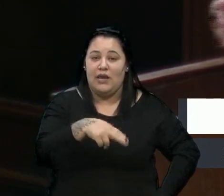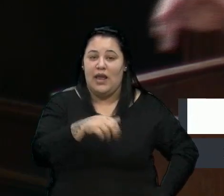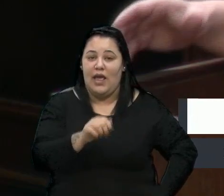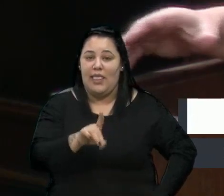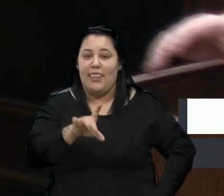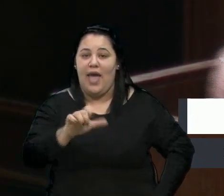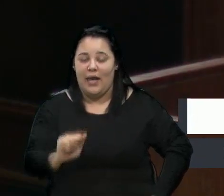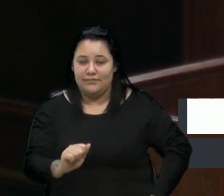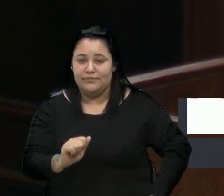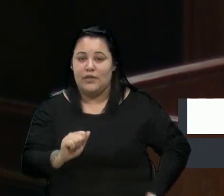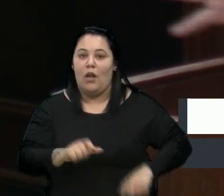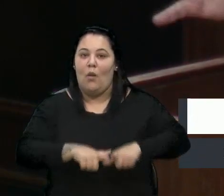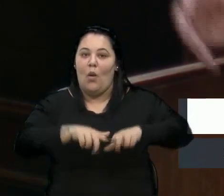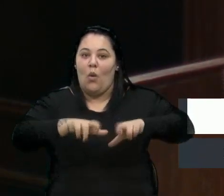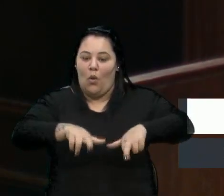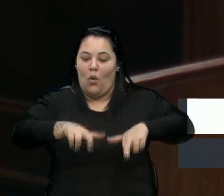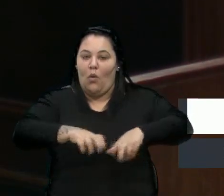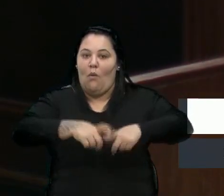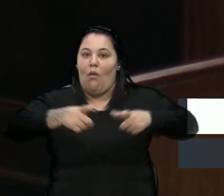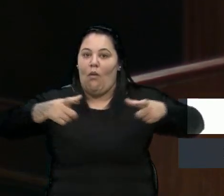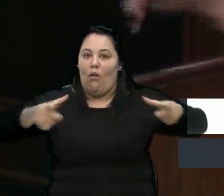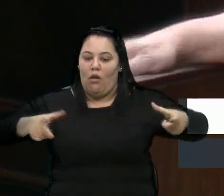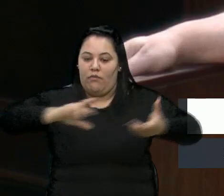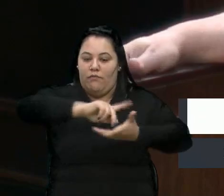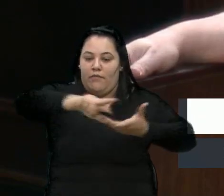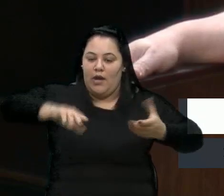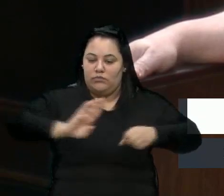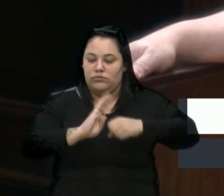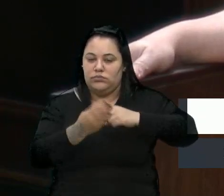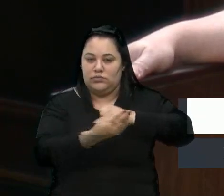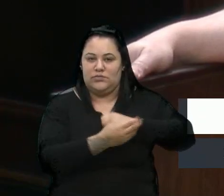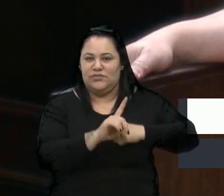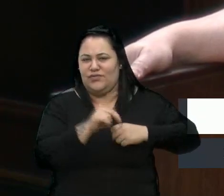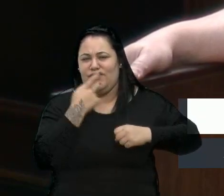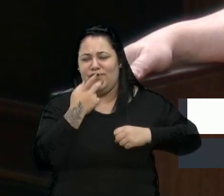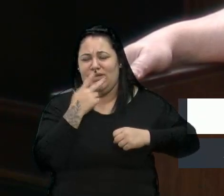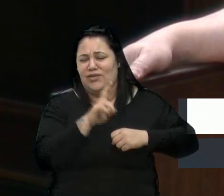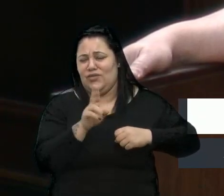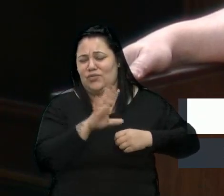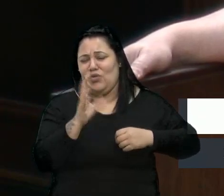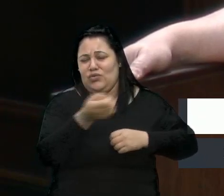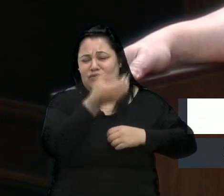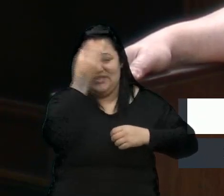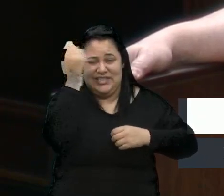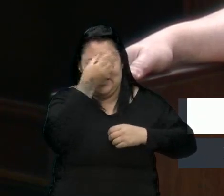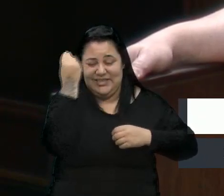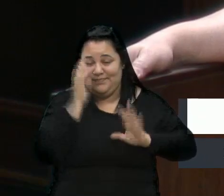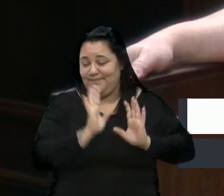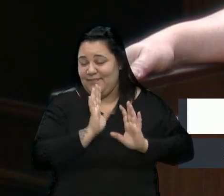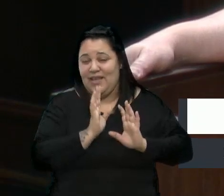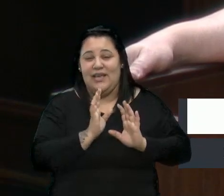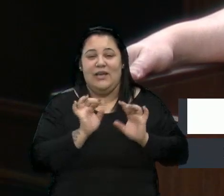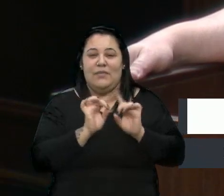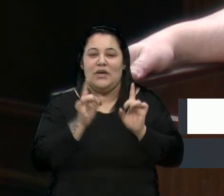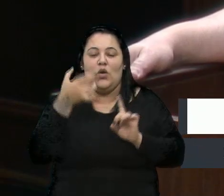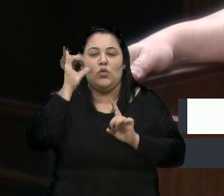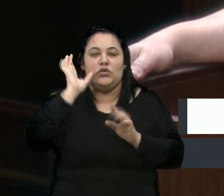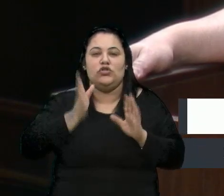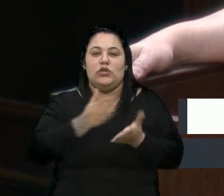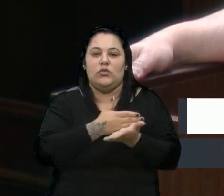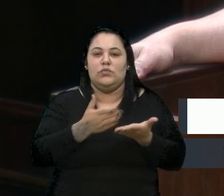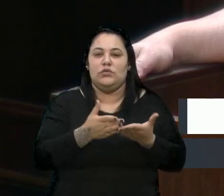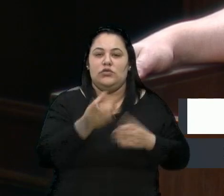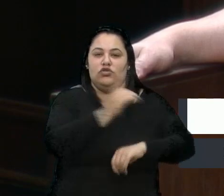grande. Vários bairros, se eu for nominar todos aqui, com certeza vou esquecer de vários, que ontem, já começou no